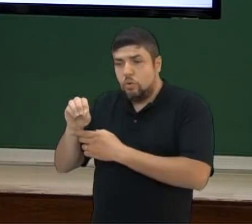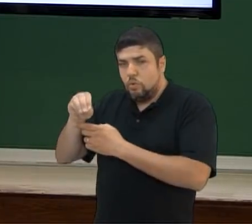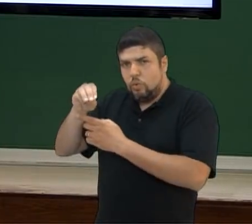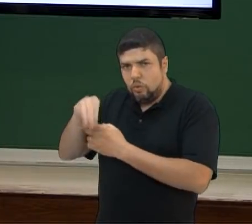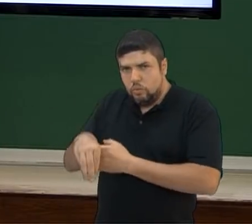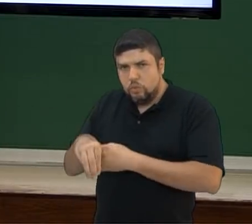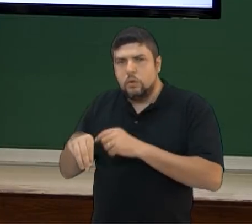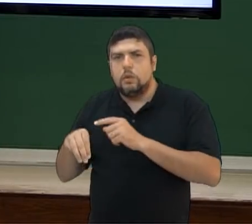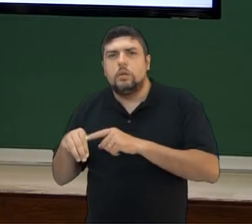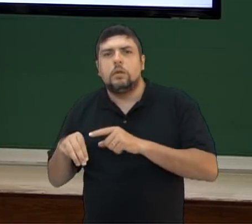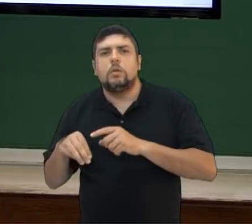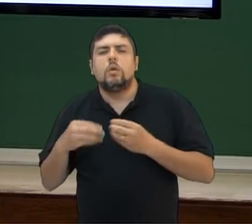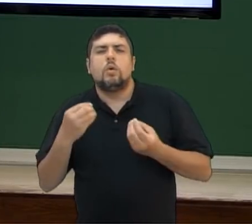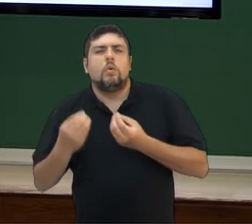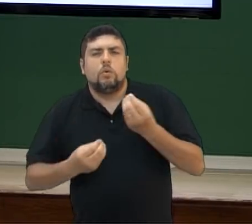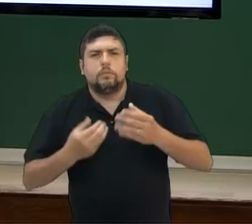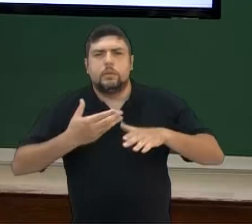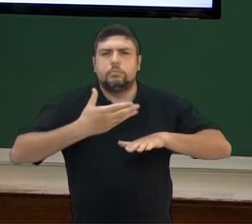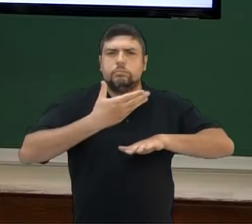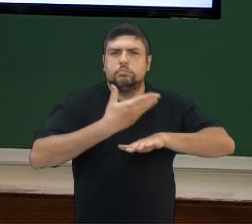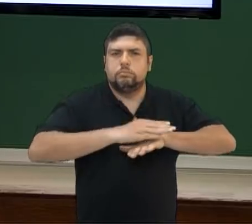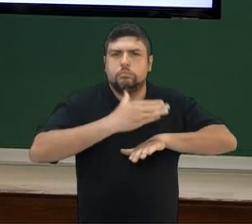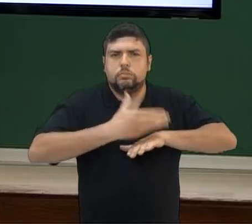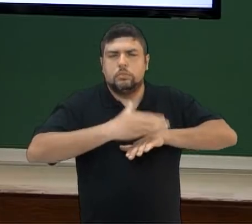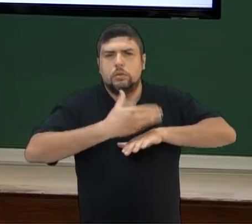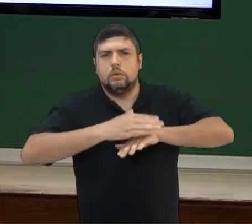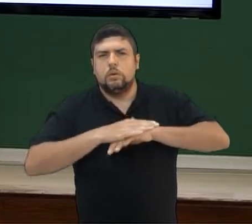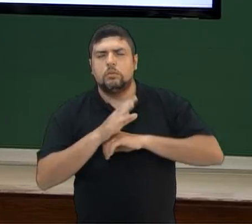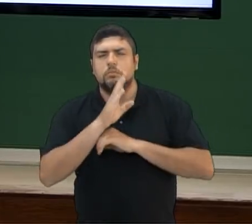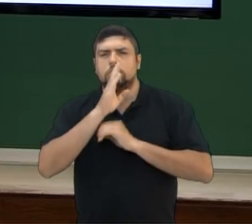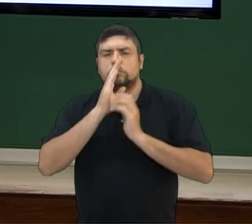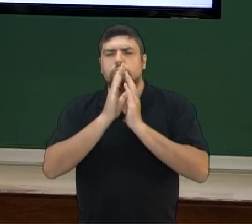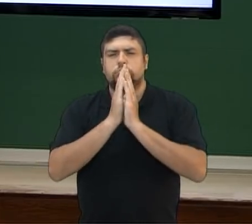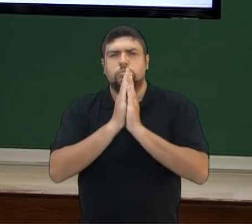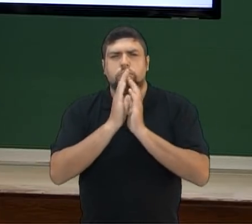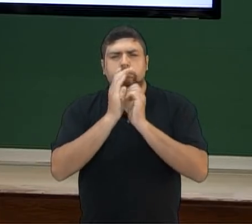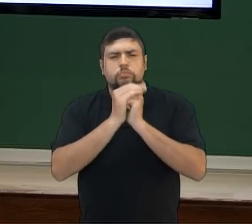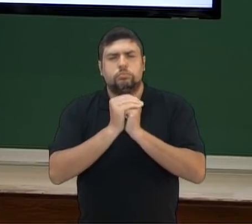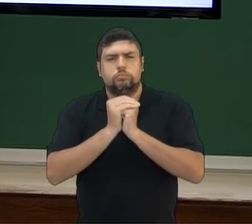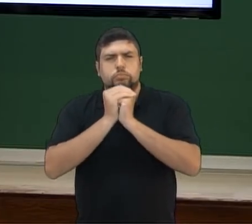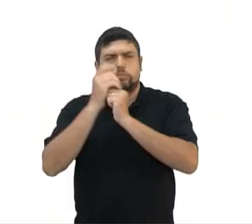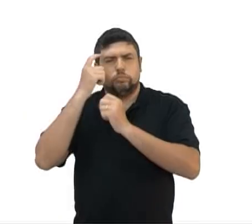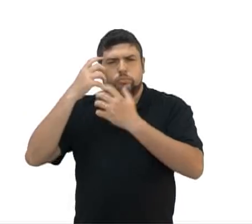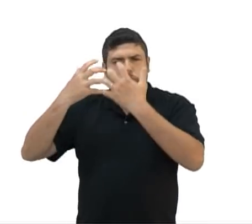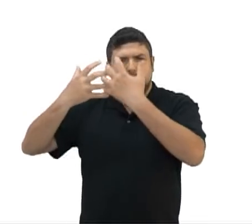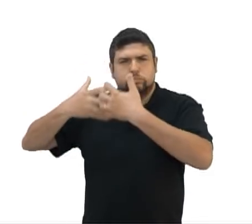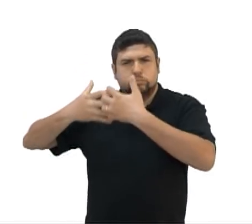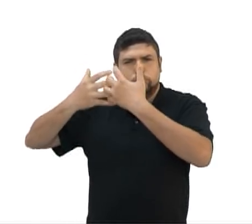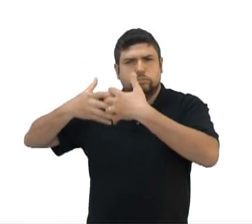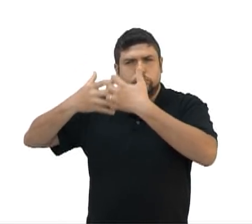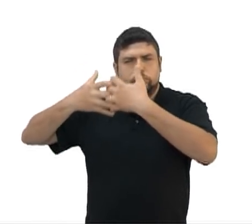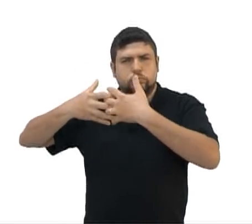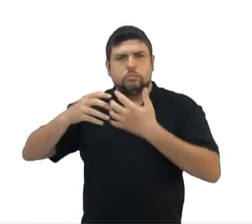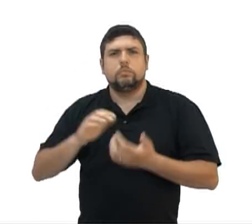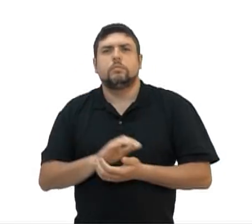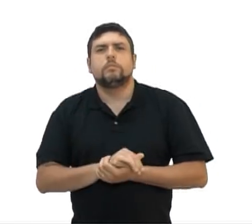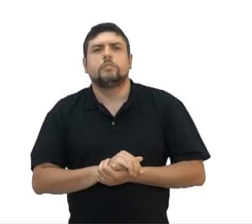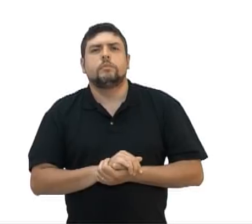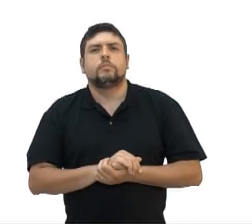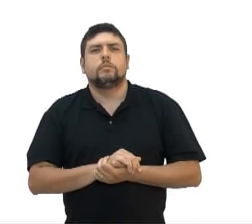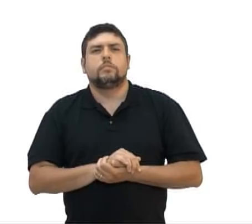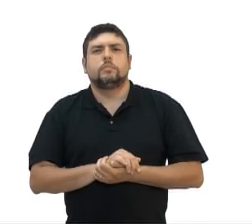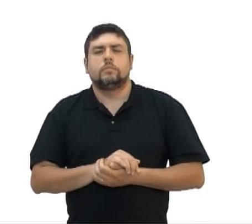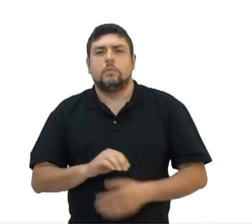pensamento na prática de meditação. A meditação é muito importante nas religiões orientais. O mantra é uma